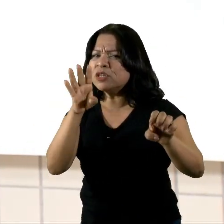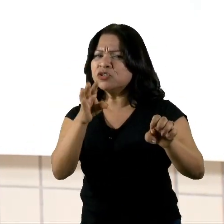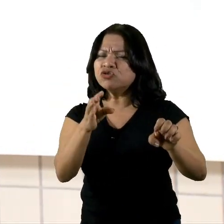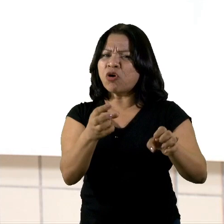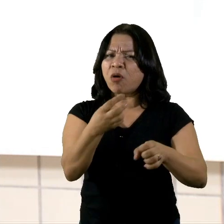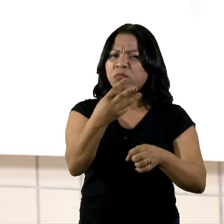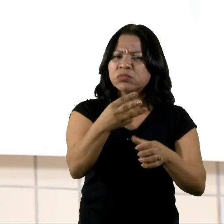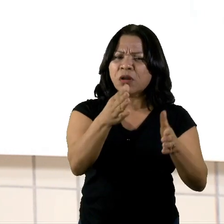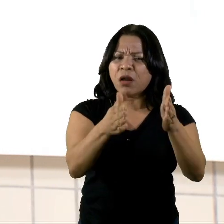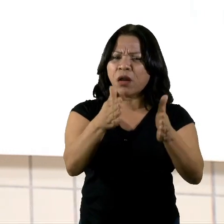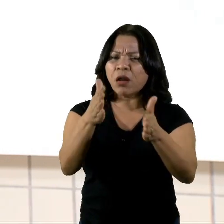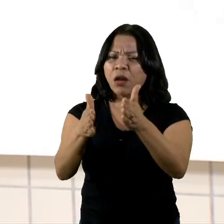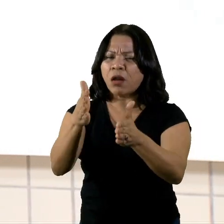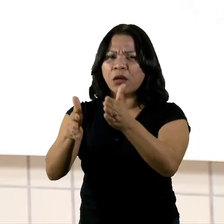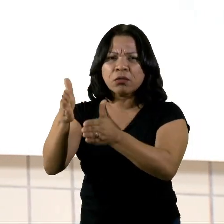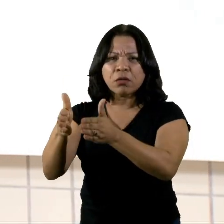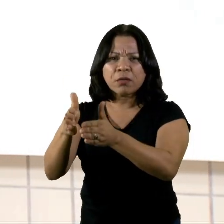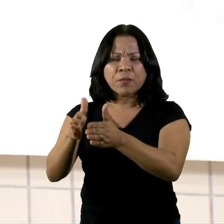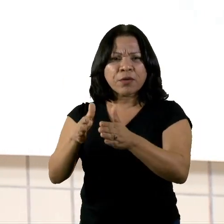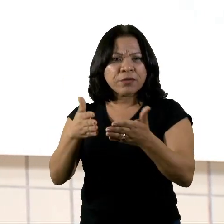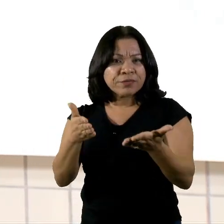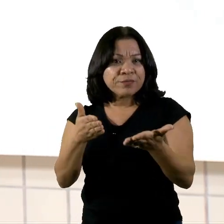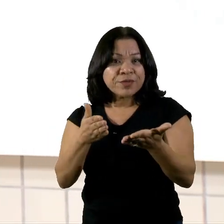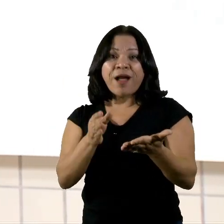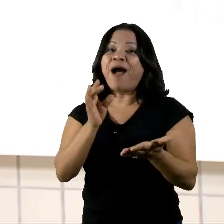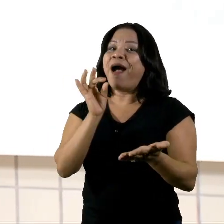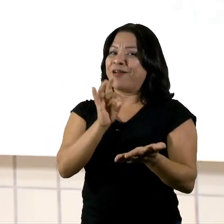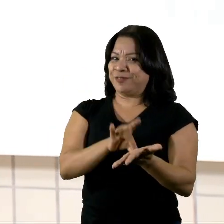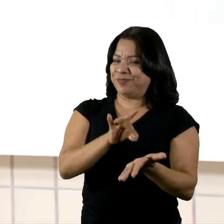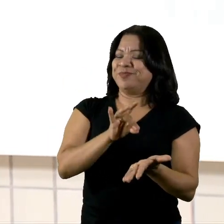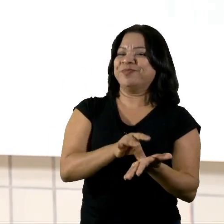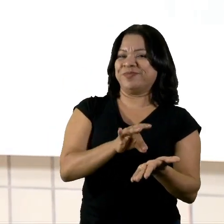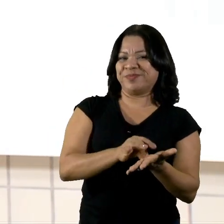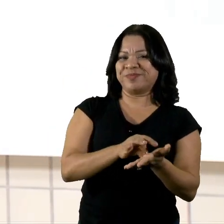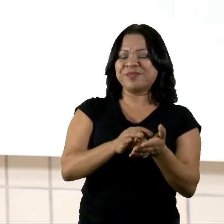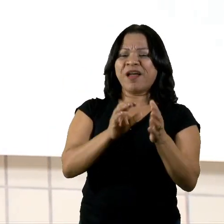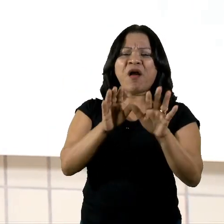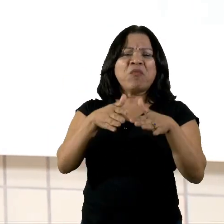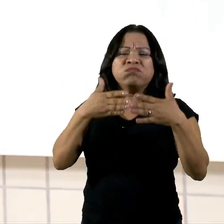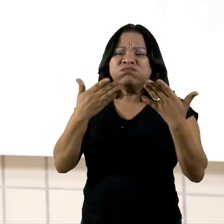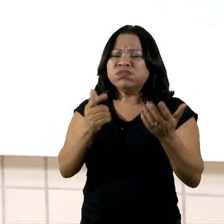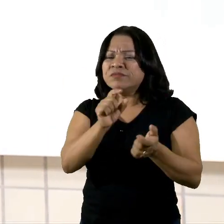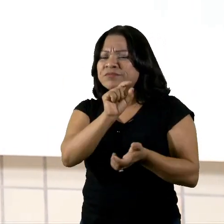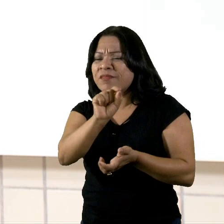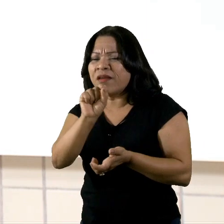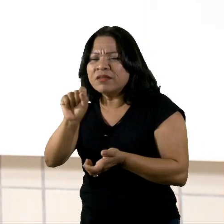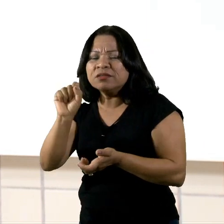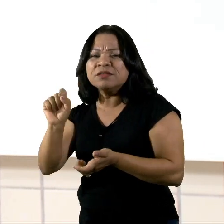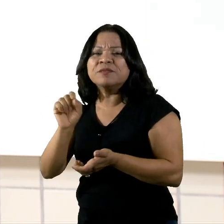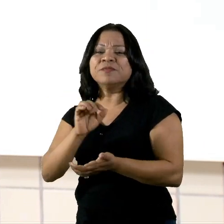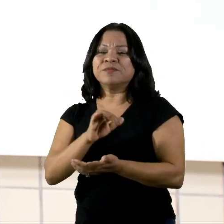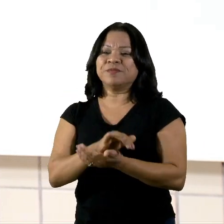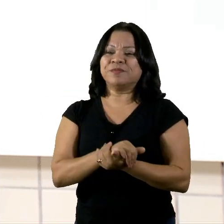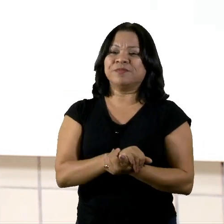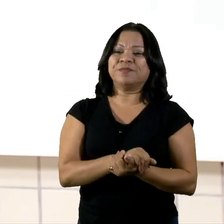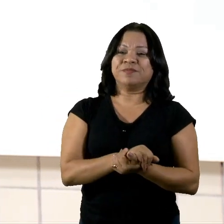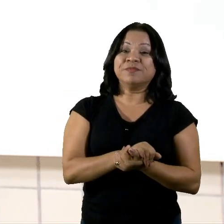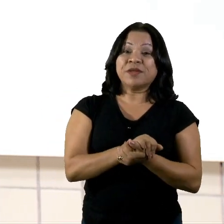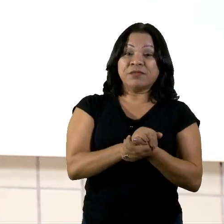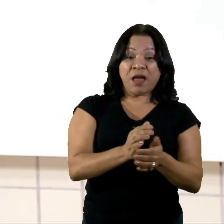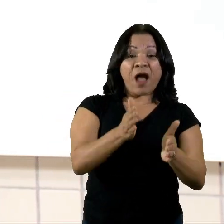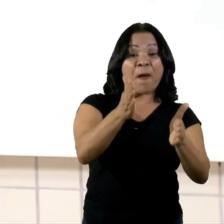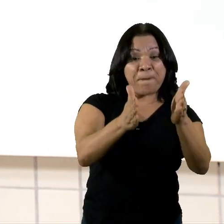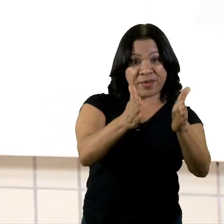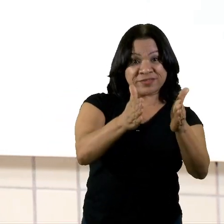verdadeiro ou falso? É verdadeiro. Quem são os termos dessa dessa expressão? São essas parcelas